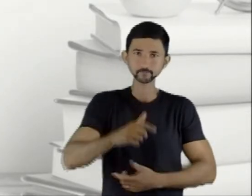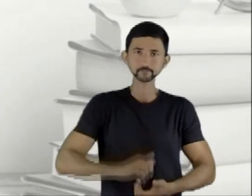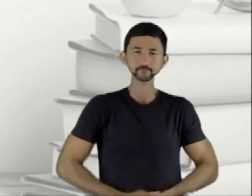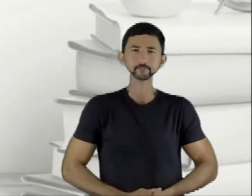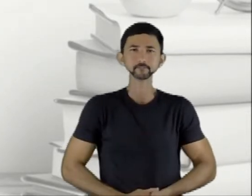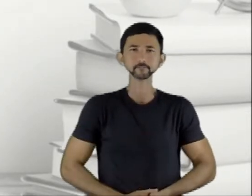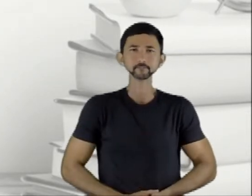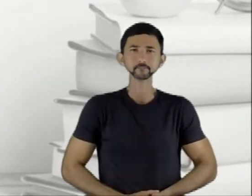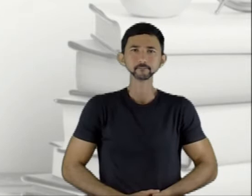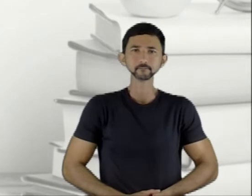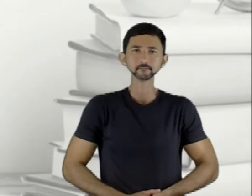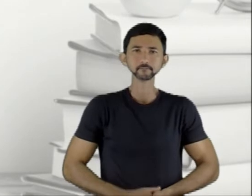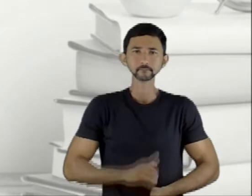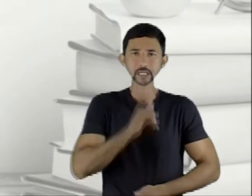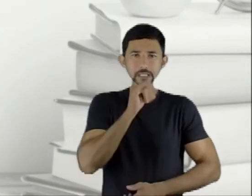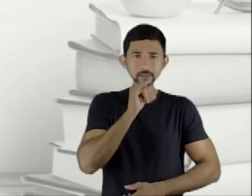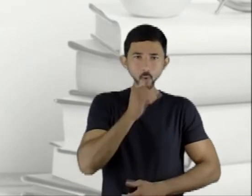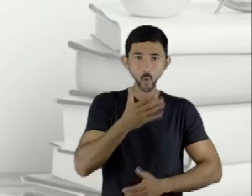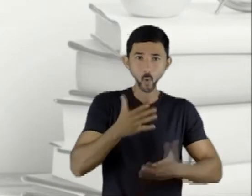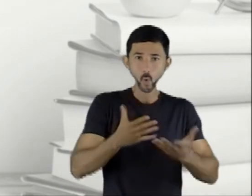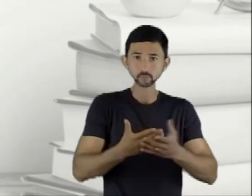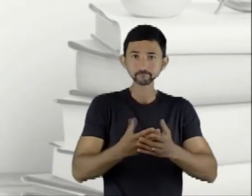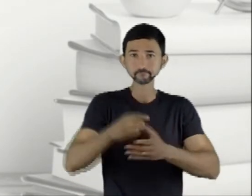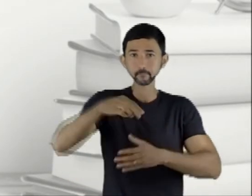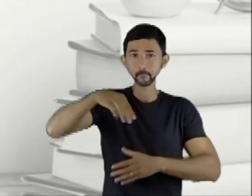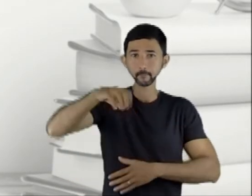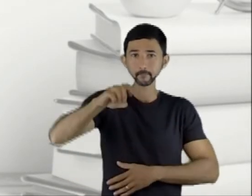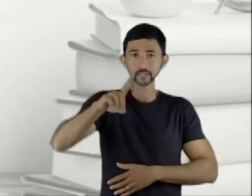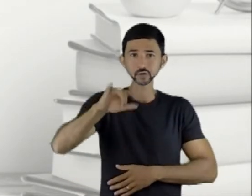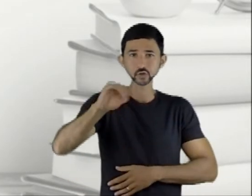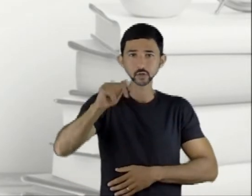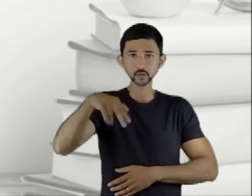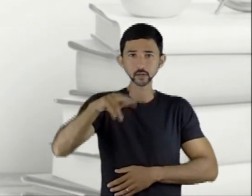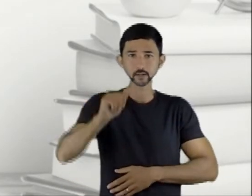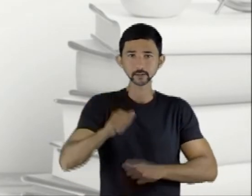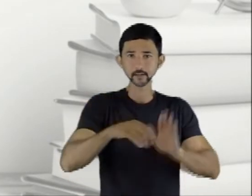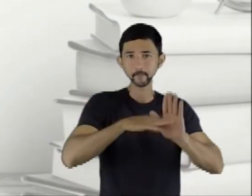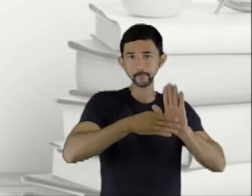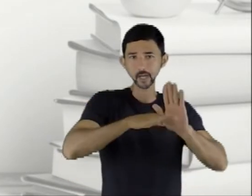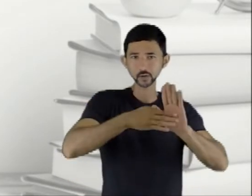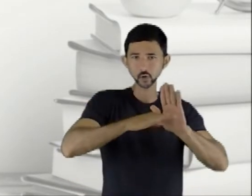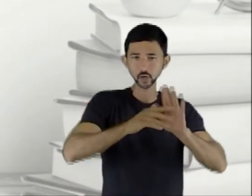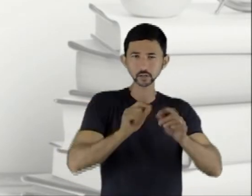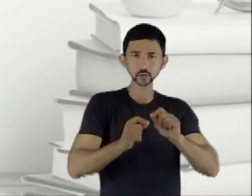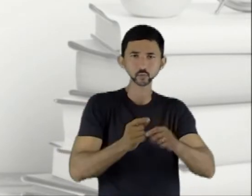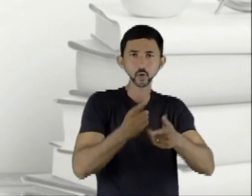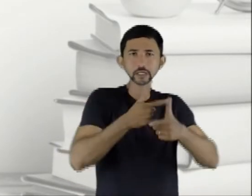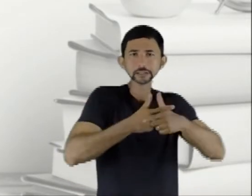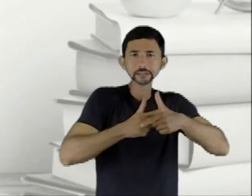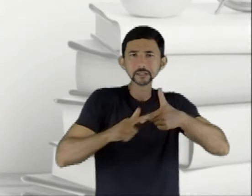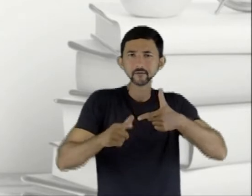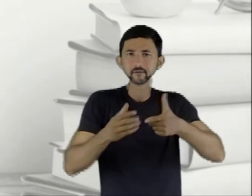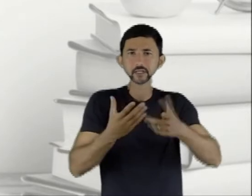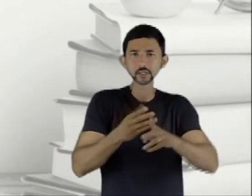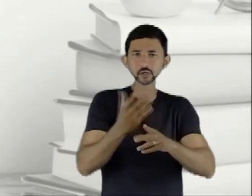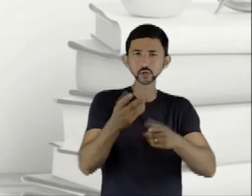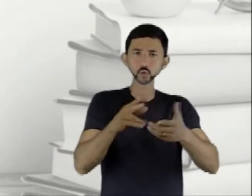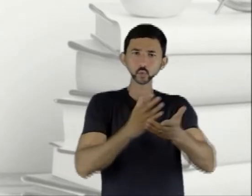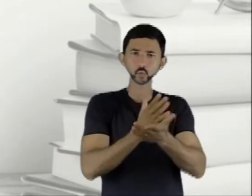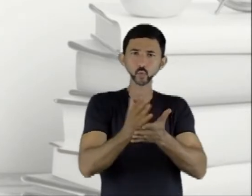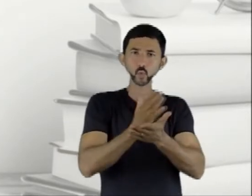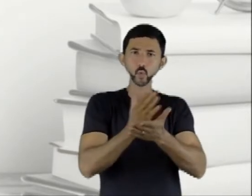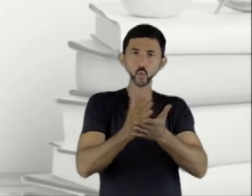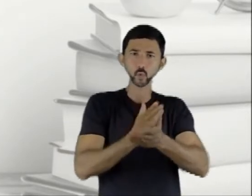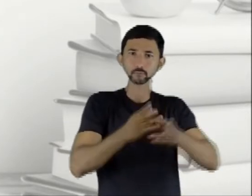Vamos lembrar a mediana. A mediana é a medida estatística que divide o conjunto de dados em duas partes,